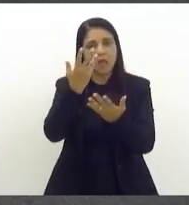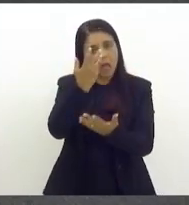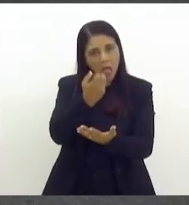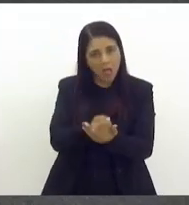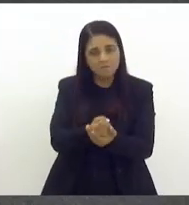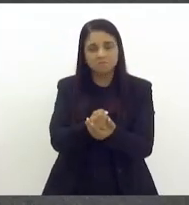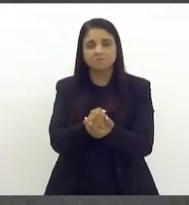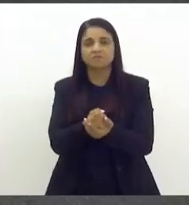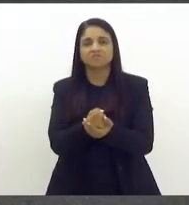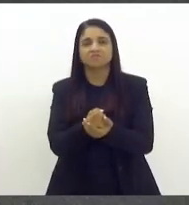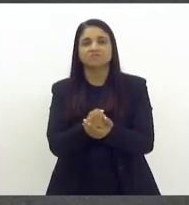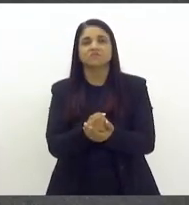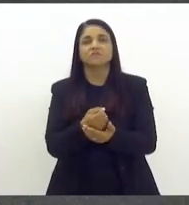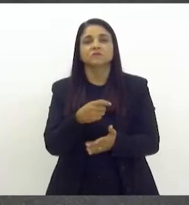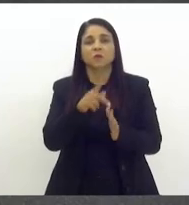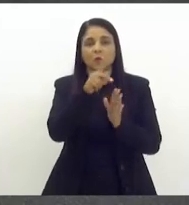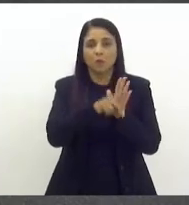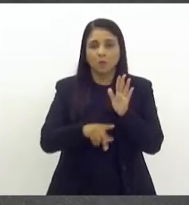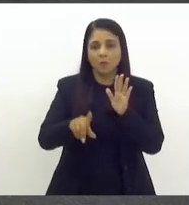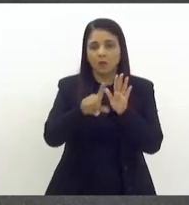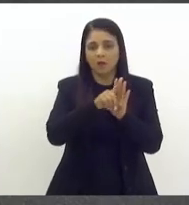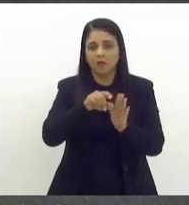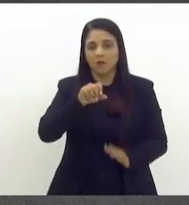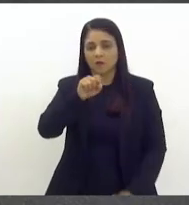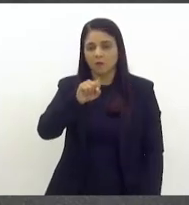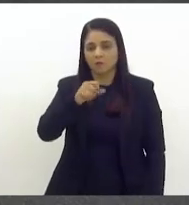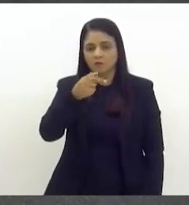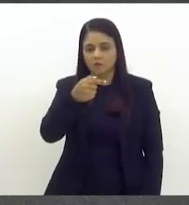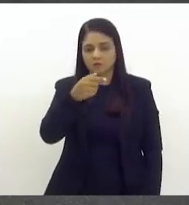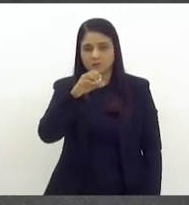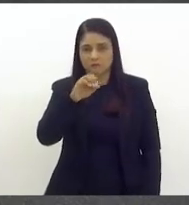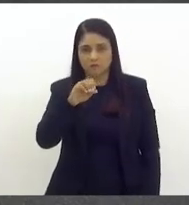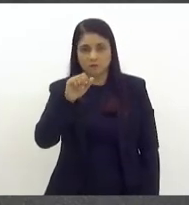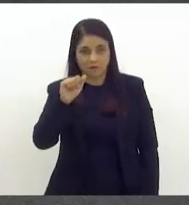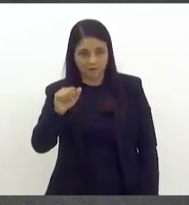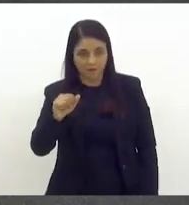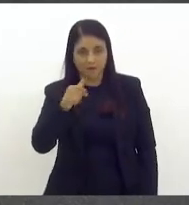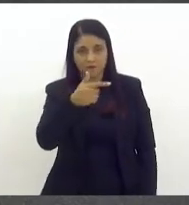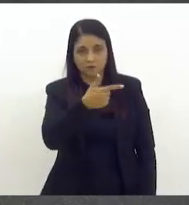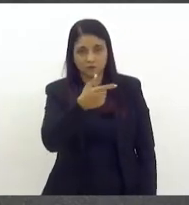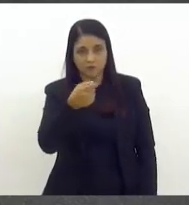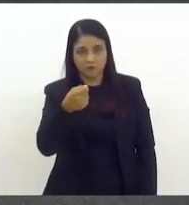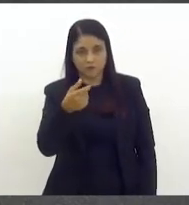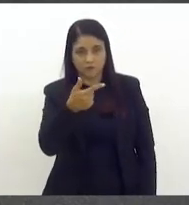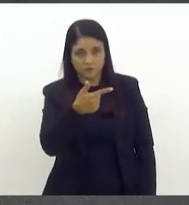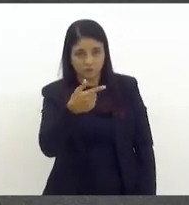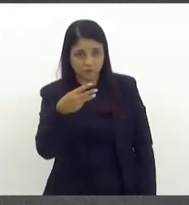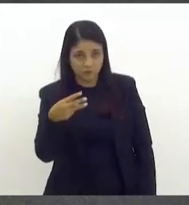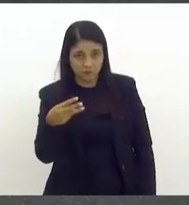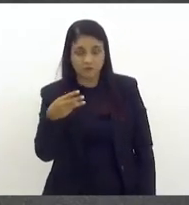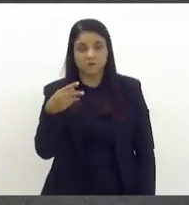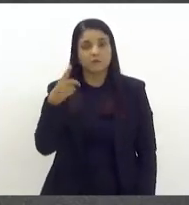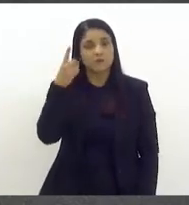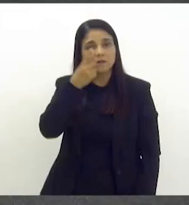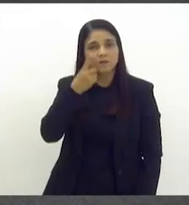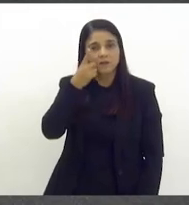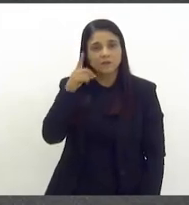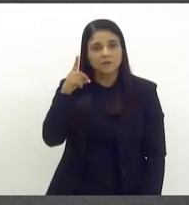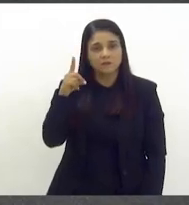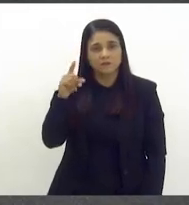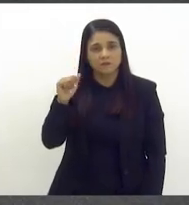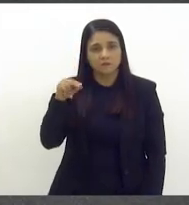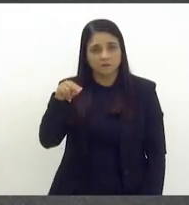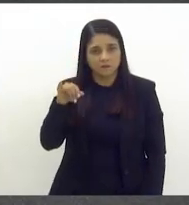projeto 870 desse ano 23 da deputada Dani Balbi uma deputada